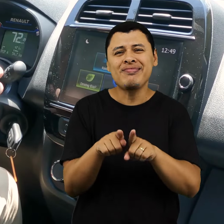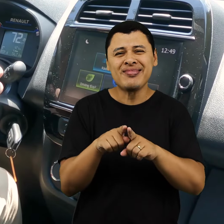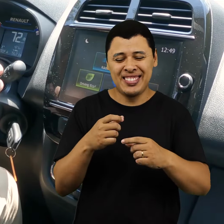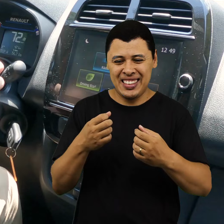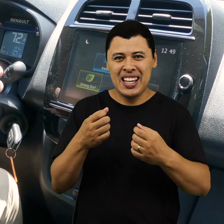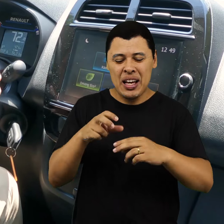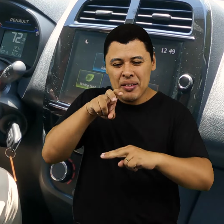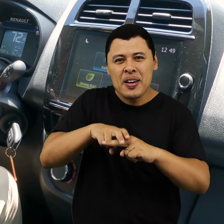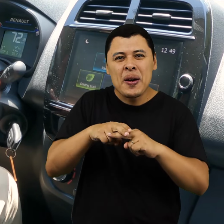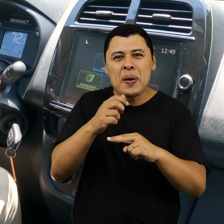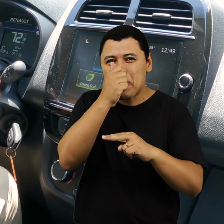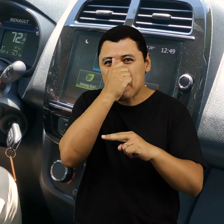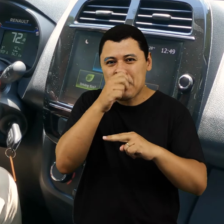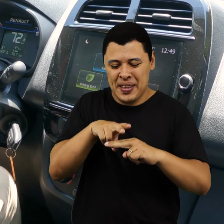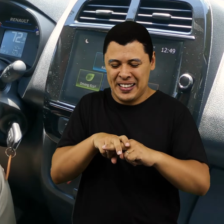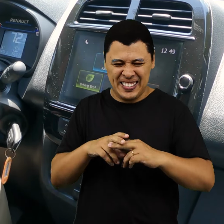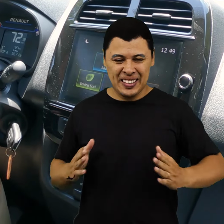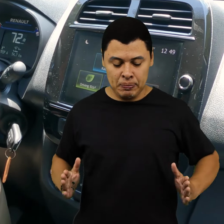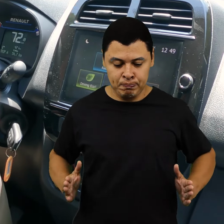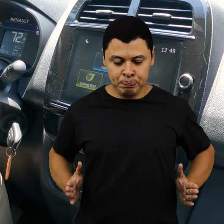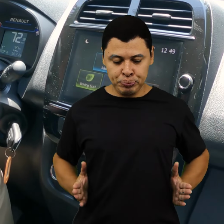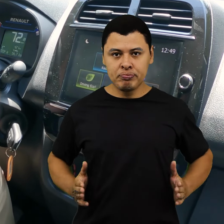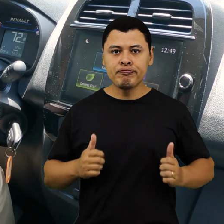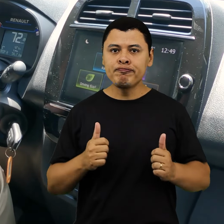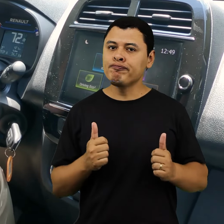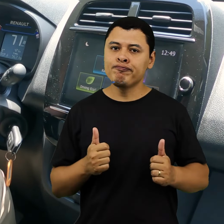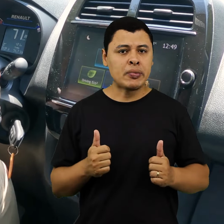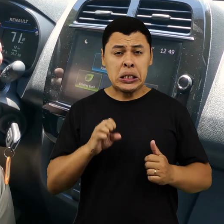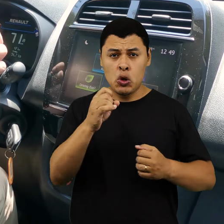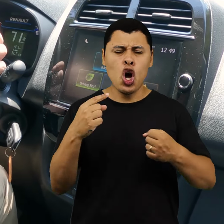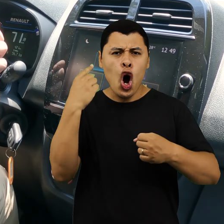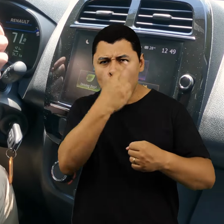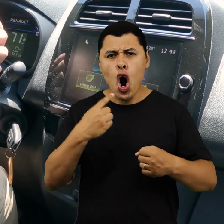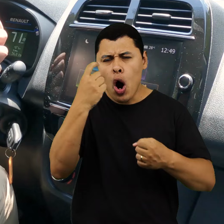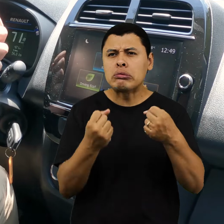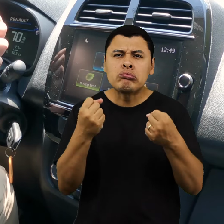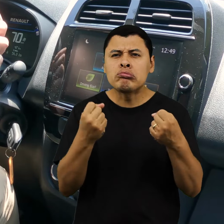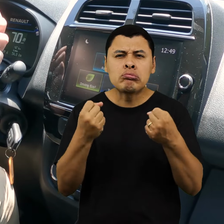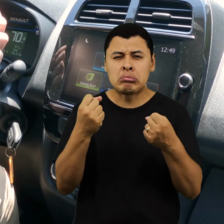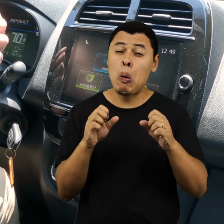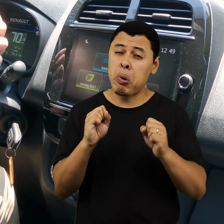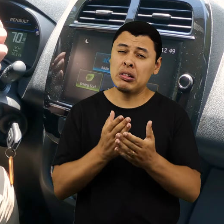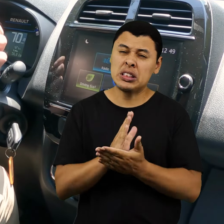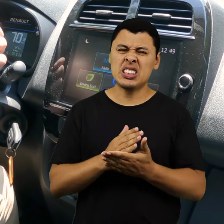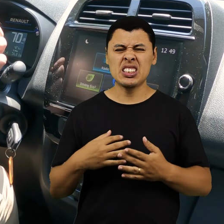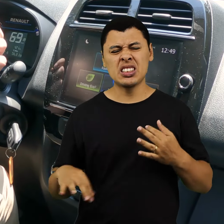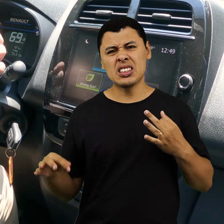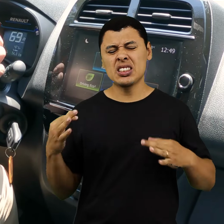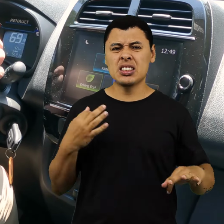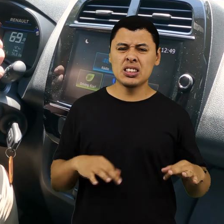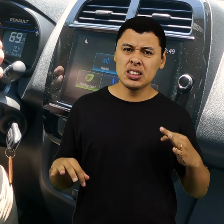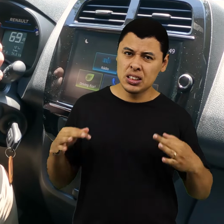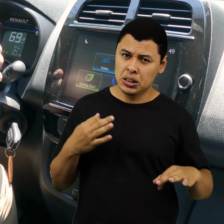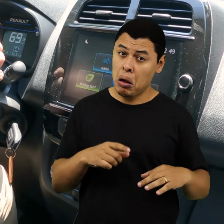Então isso pode ser um pouco cansativo, até questão de viagem, muito tempo rodando, né? Então recomendo que você faça o test drive se você